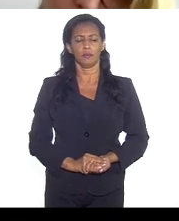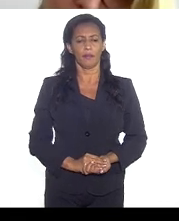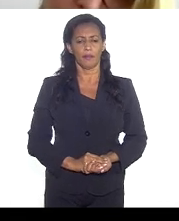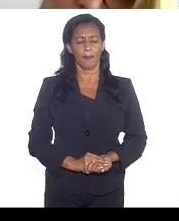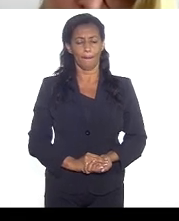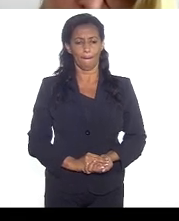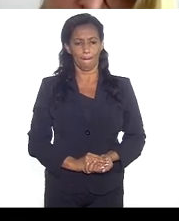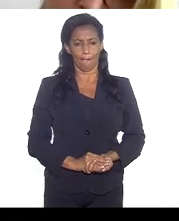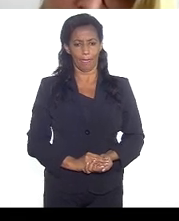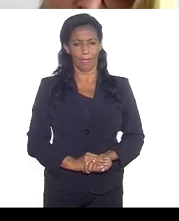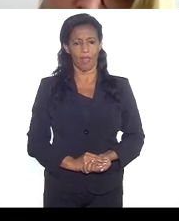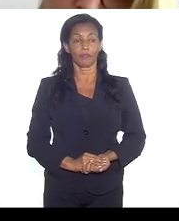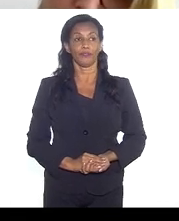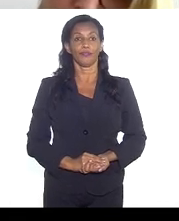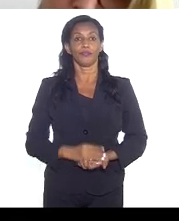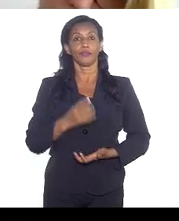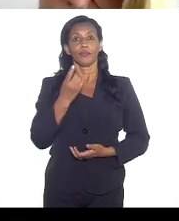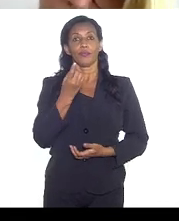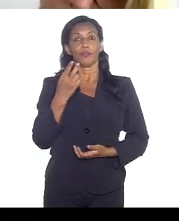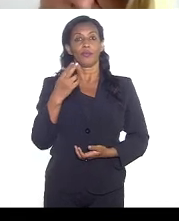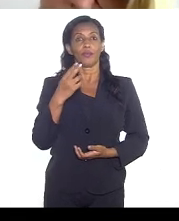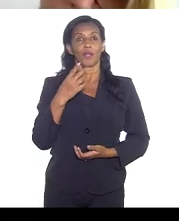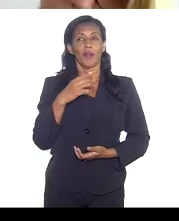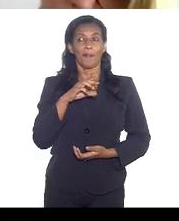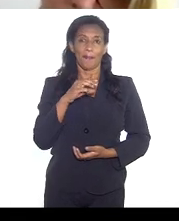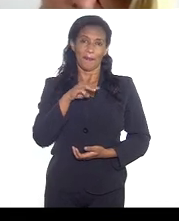Deputada Marta Rocha,